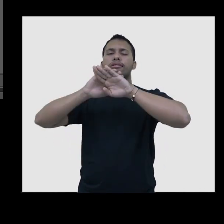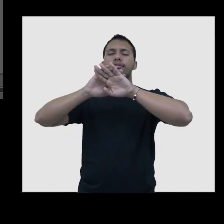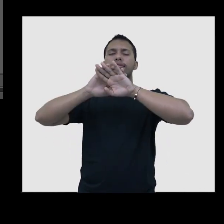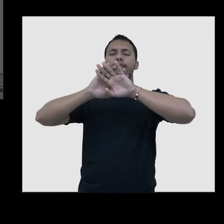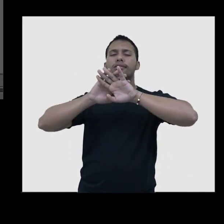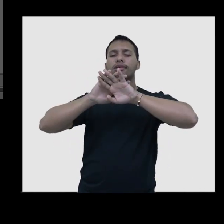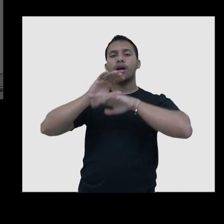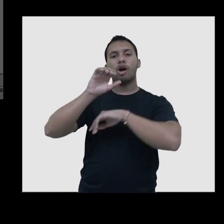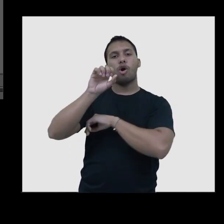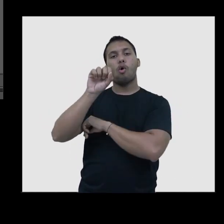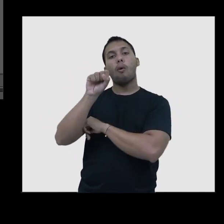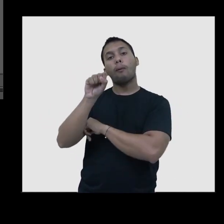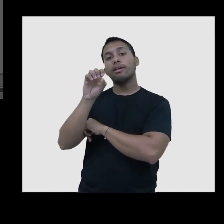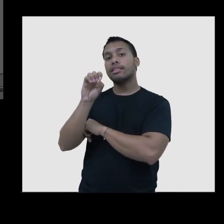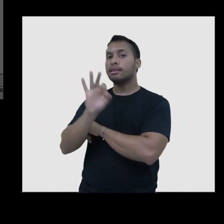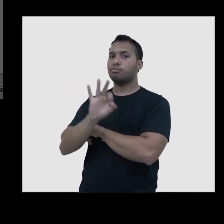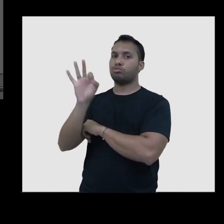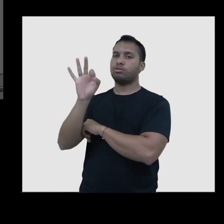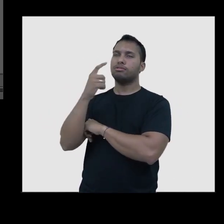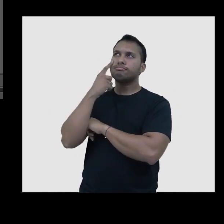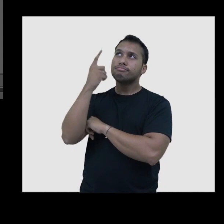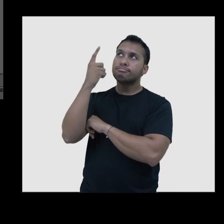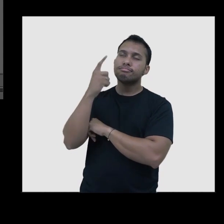reduzir para 80%.